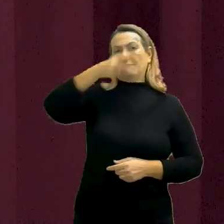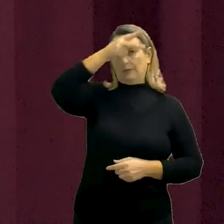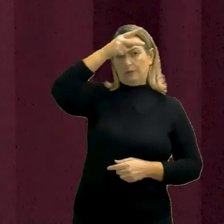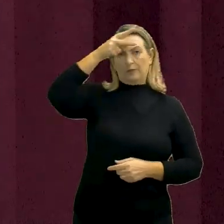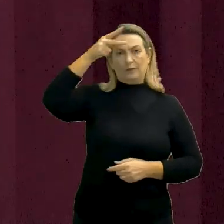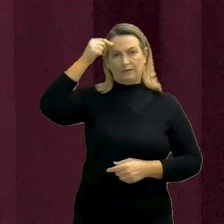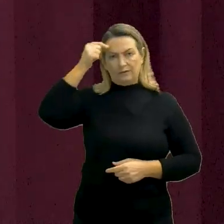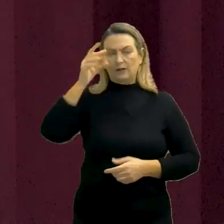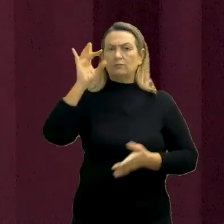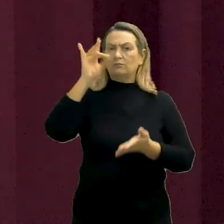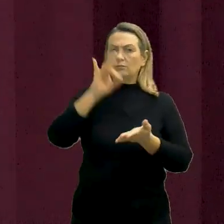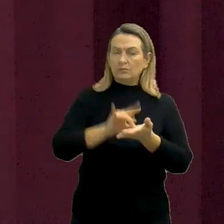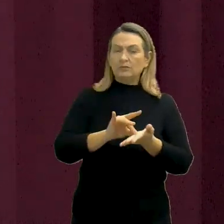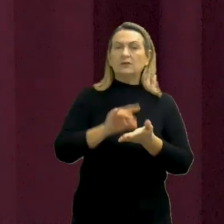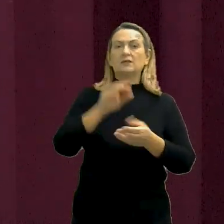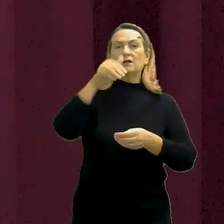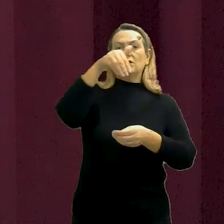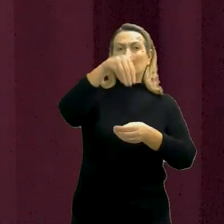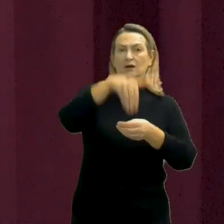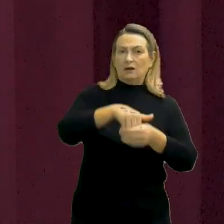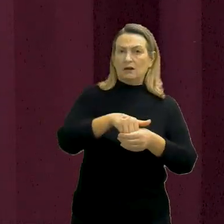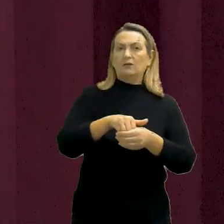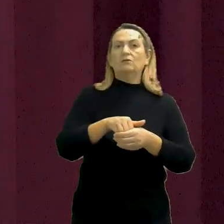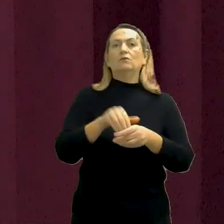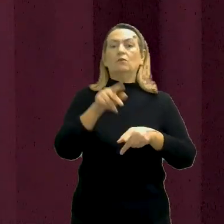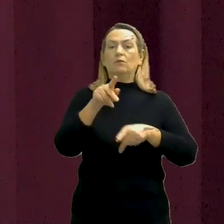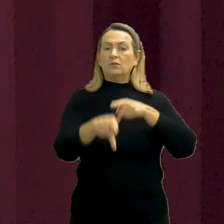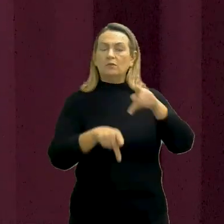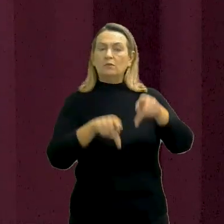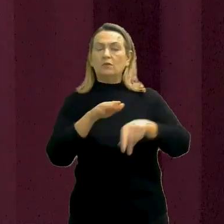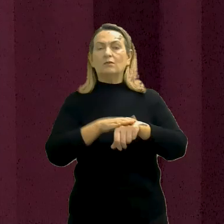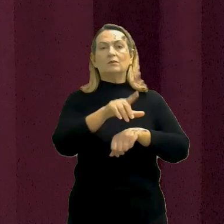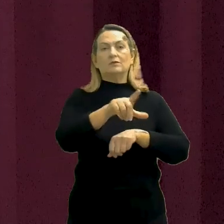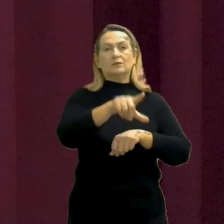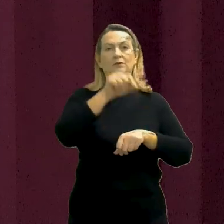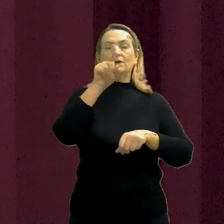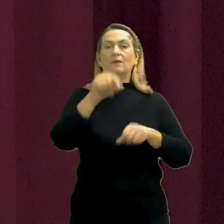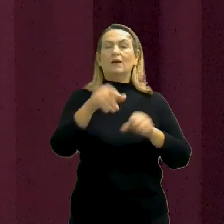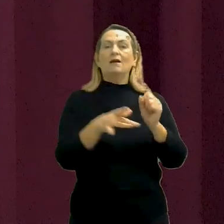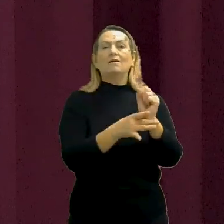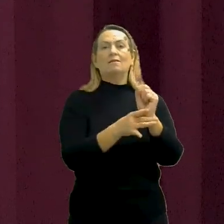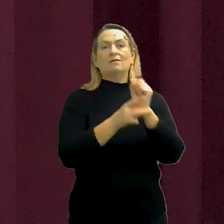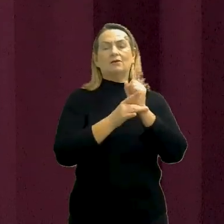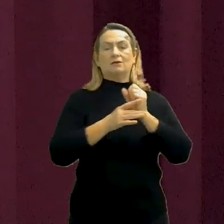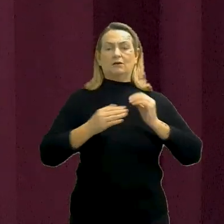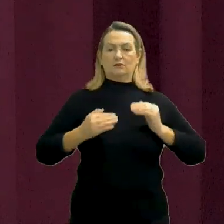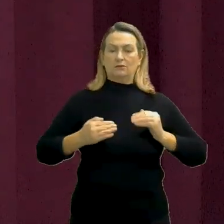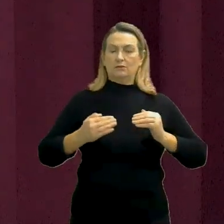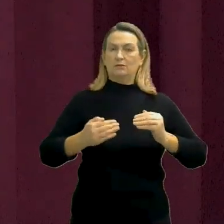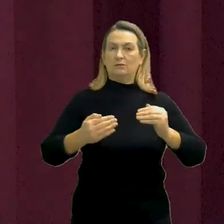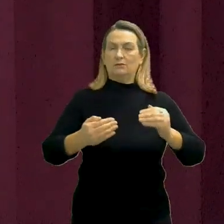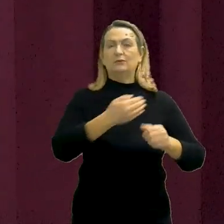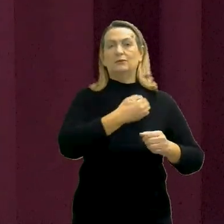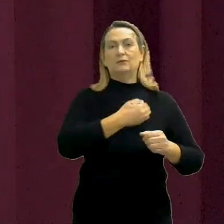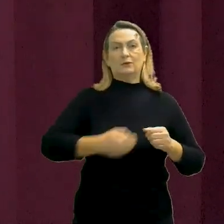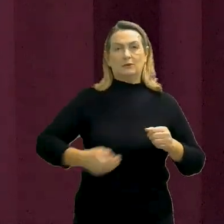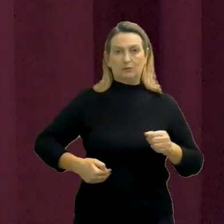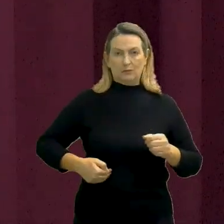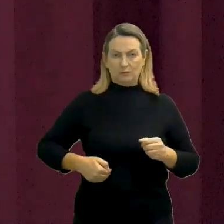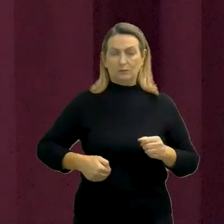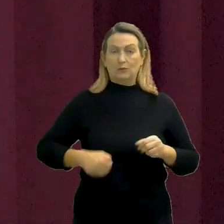eleito Então essa garantia do Ministério Público é que eh pode trazer a população de uma